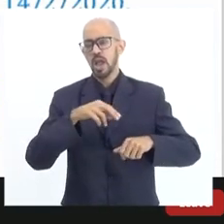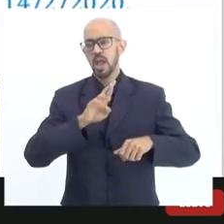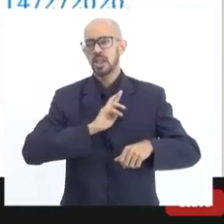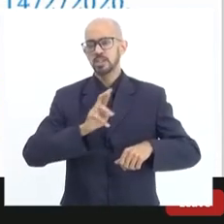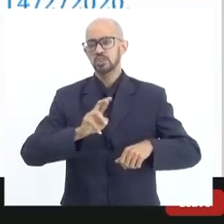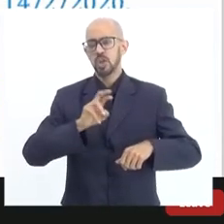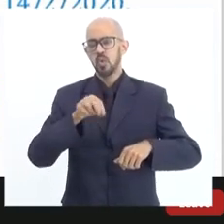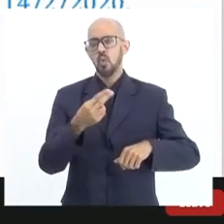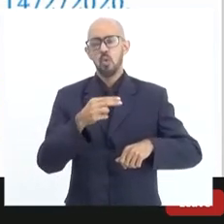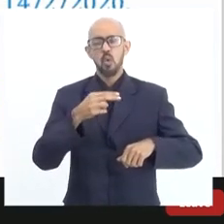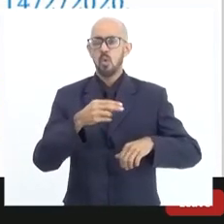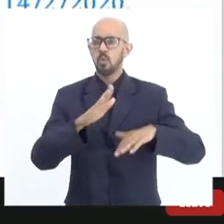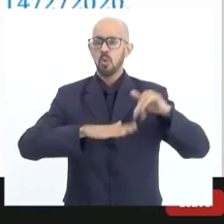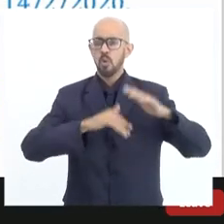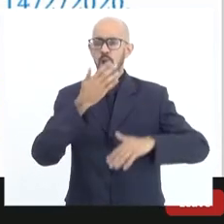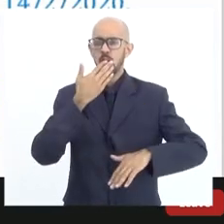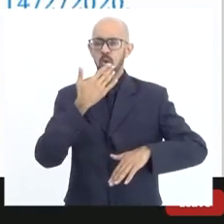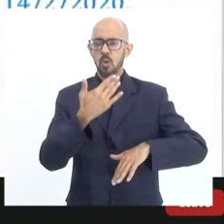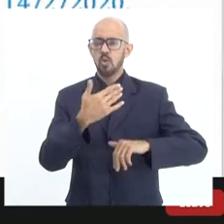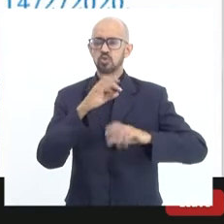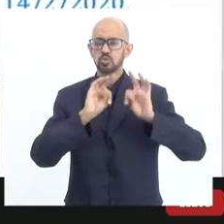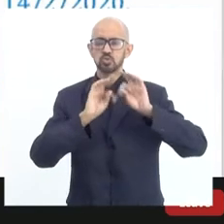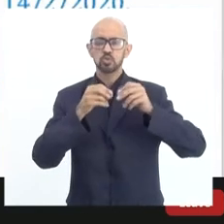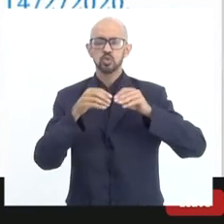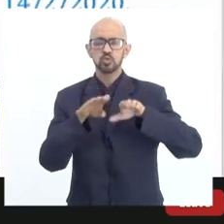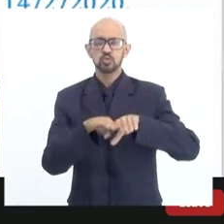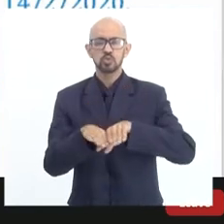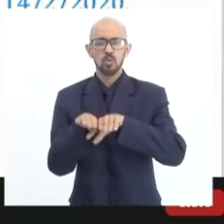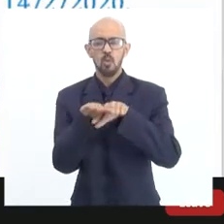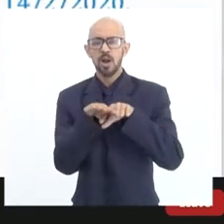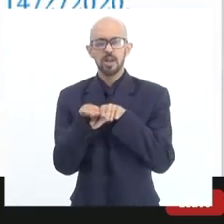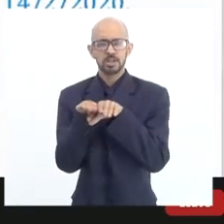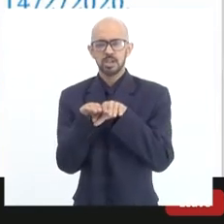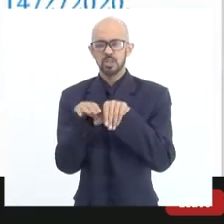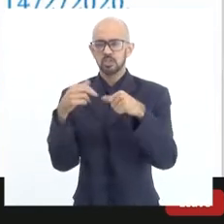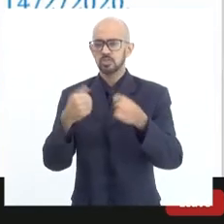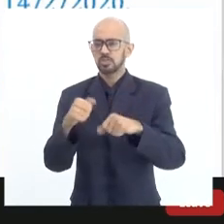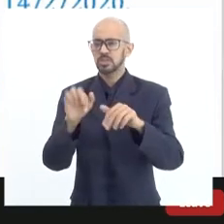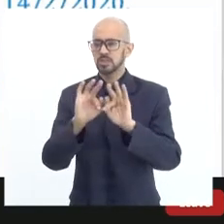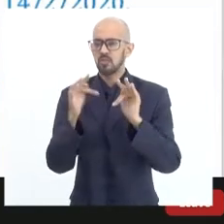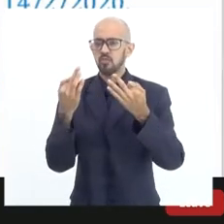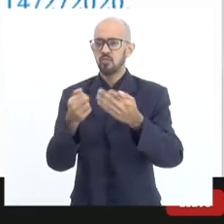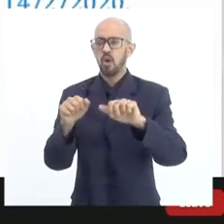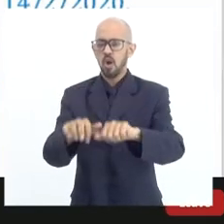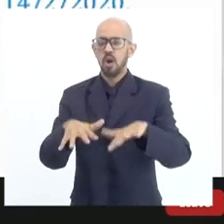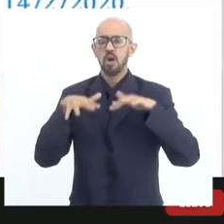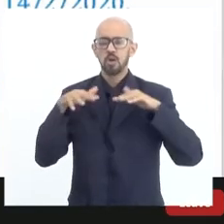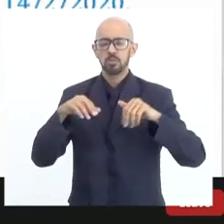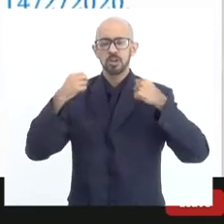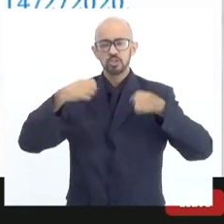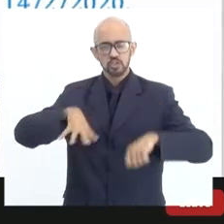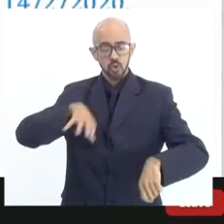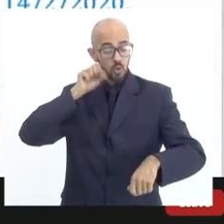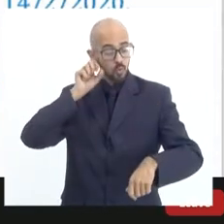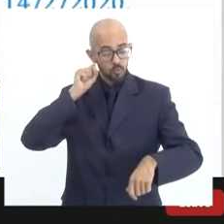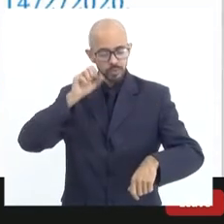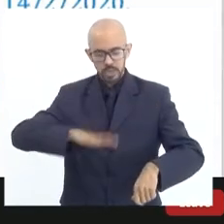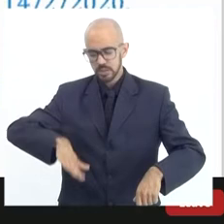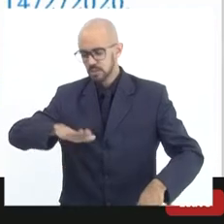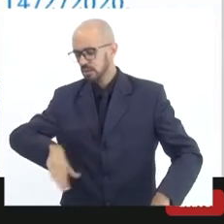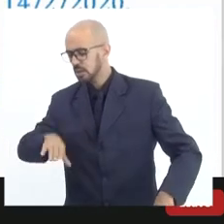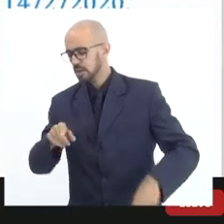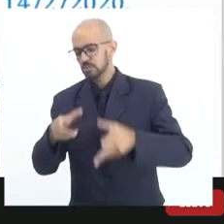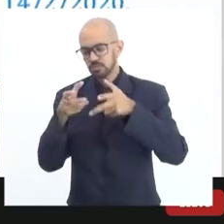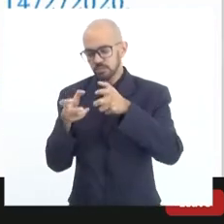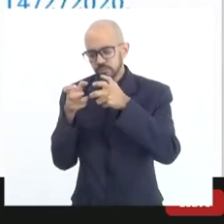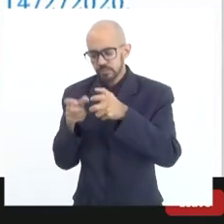somos todos iguais. Então, eu acho que a gente tem que ter fóruns onde a gente possa ouvir as crianças, onde elas possam trazer seus testemunhos,